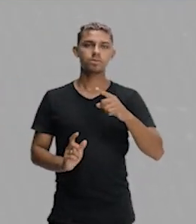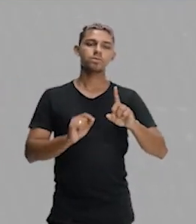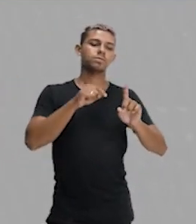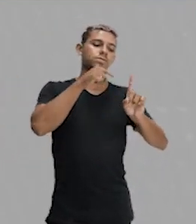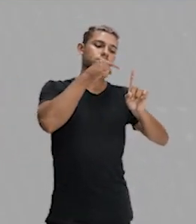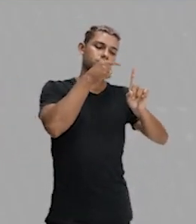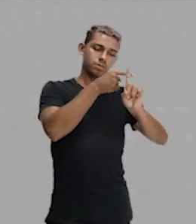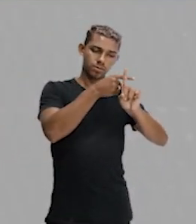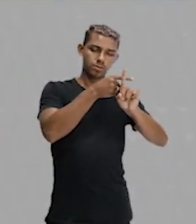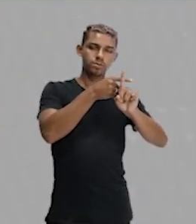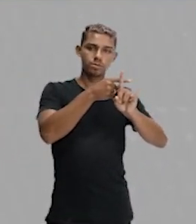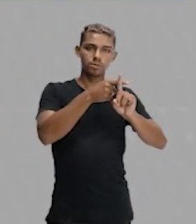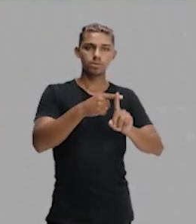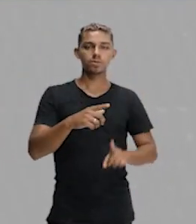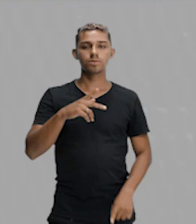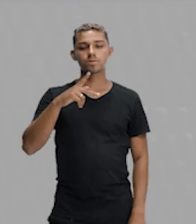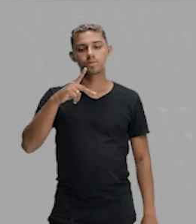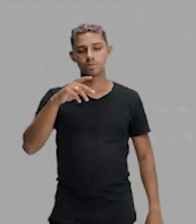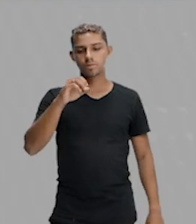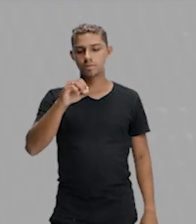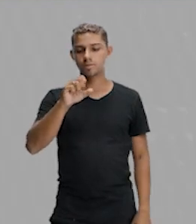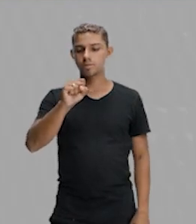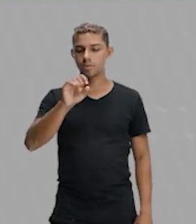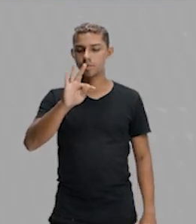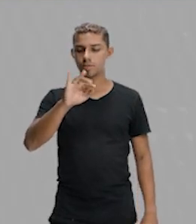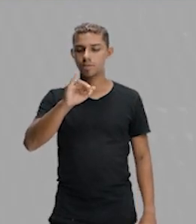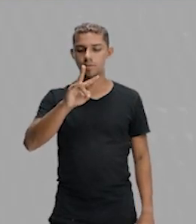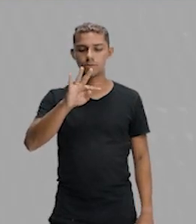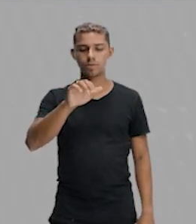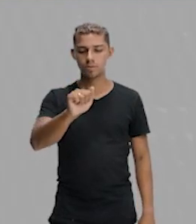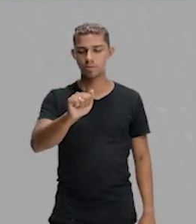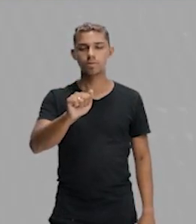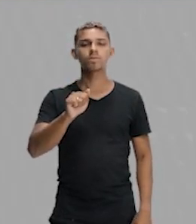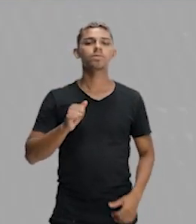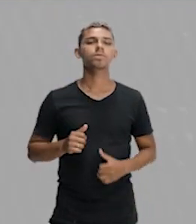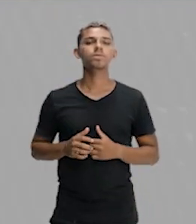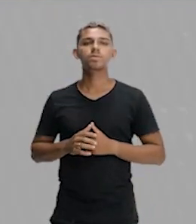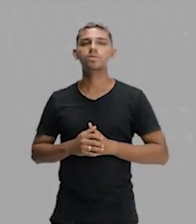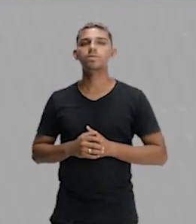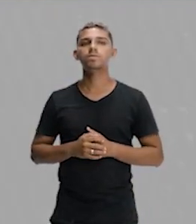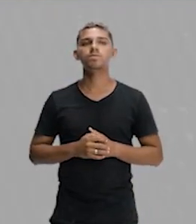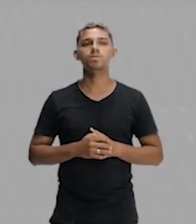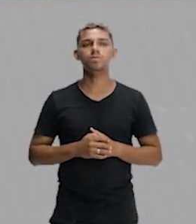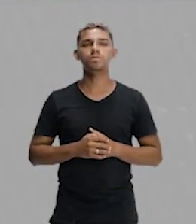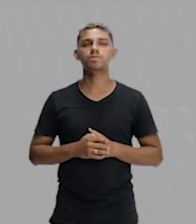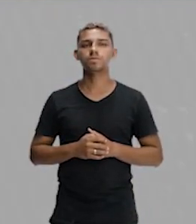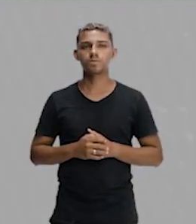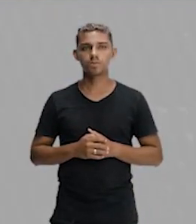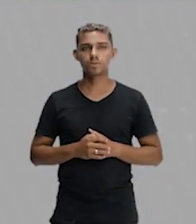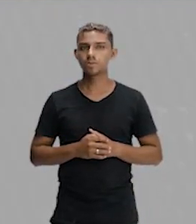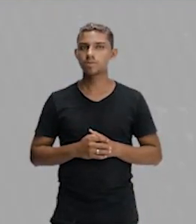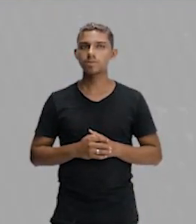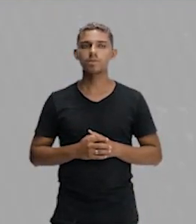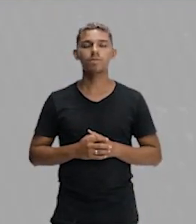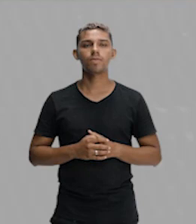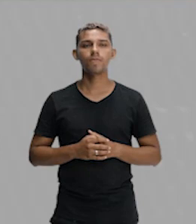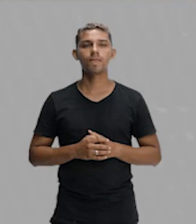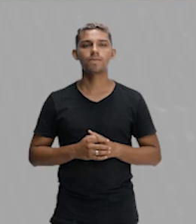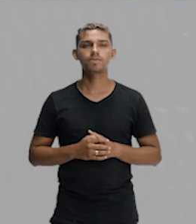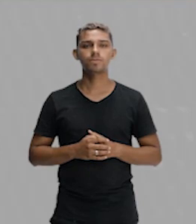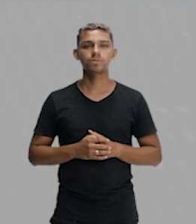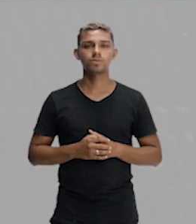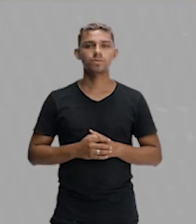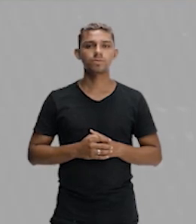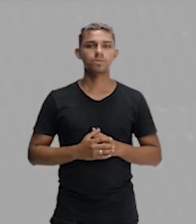é a distribuição de carga positiva. Uma distribuição de carga positiva. Então, ela nasce no